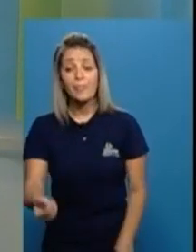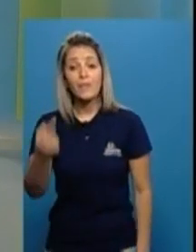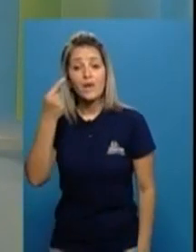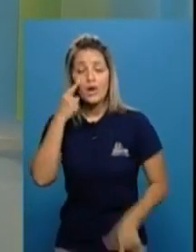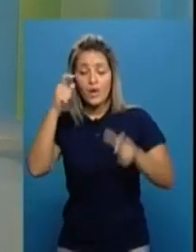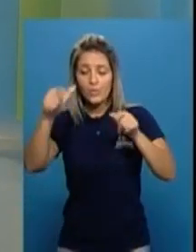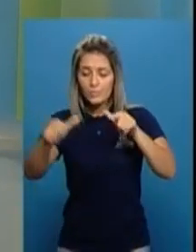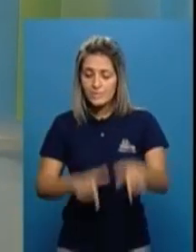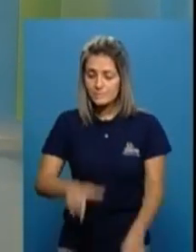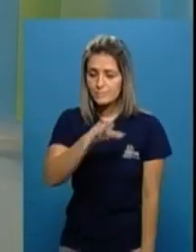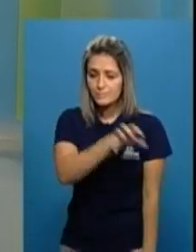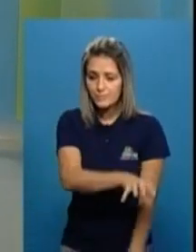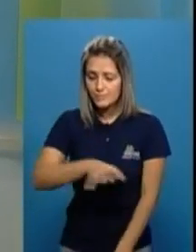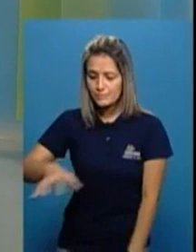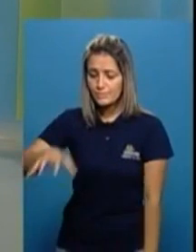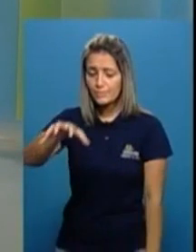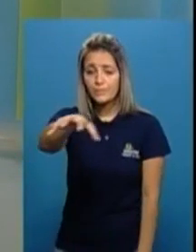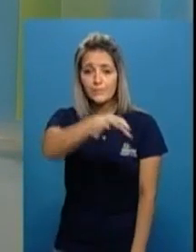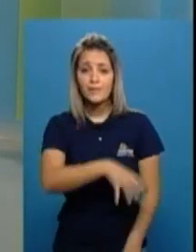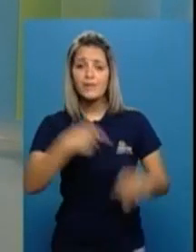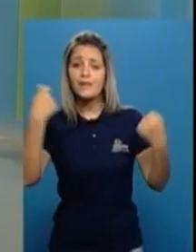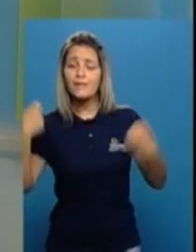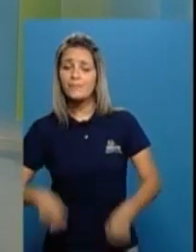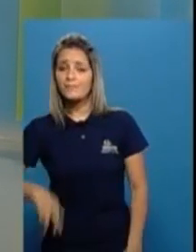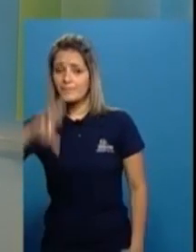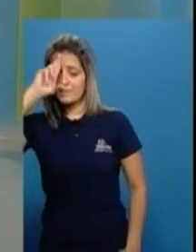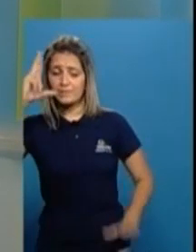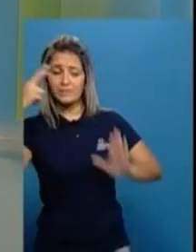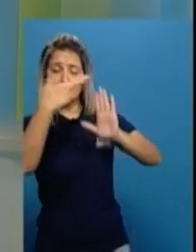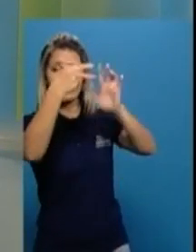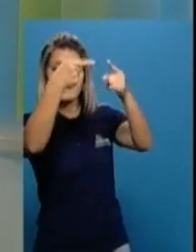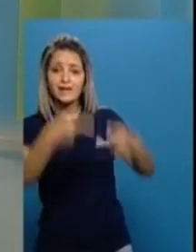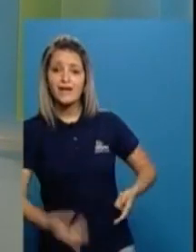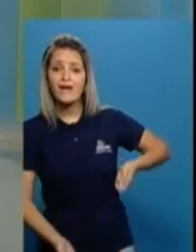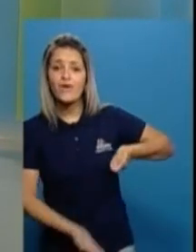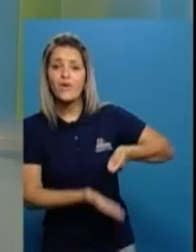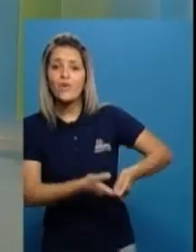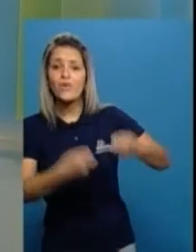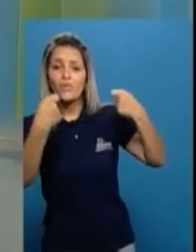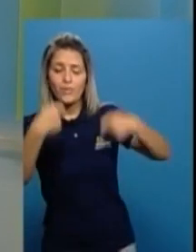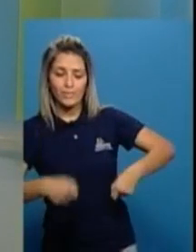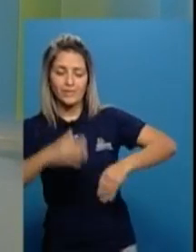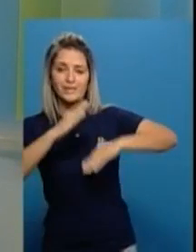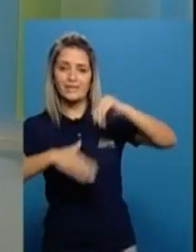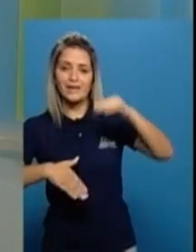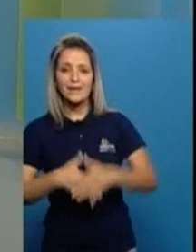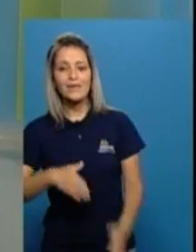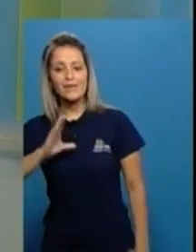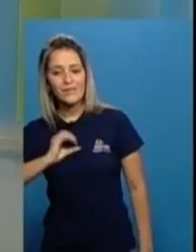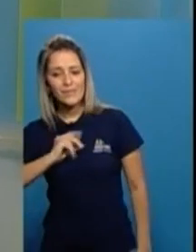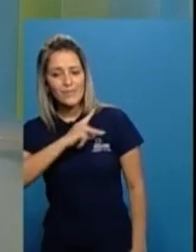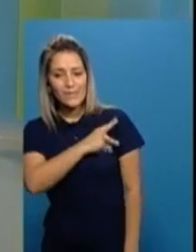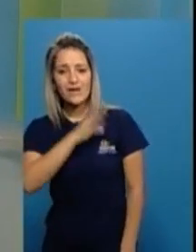de trabalho exigem, e devem obedecer às exigências das operações, que já foram